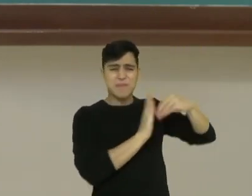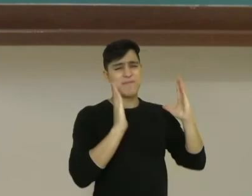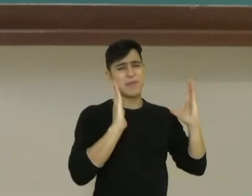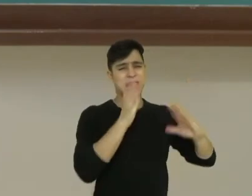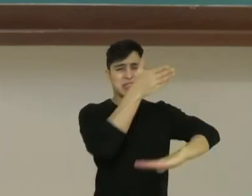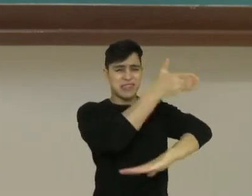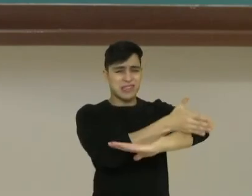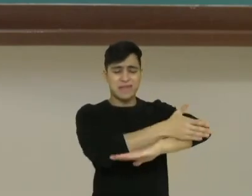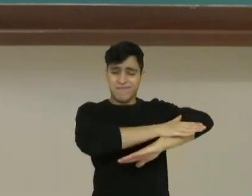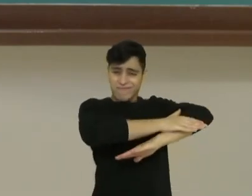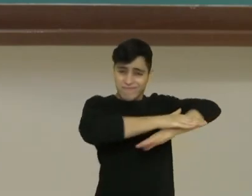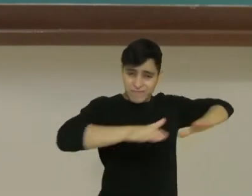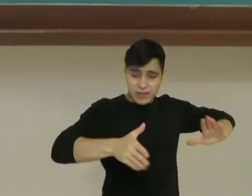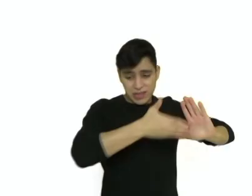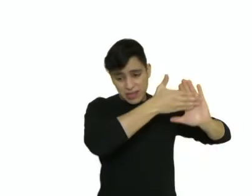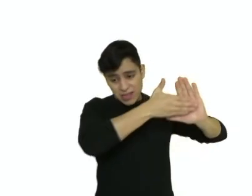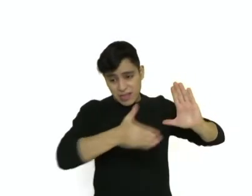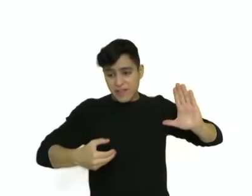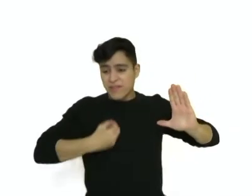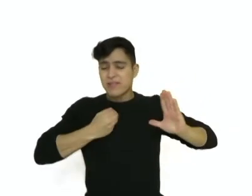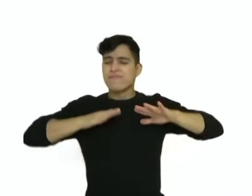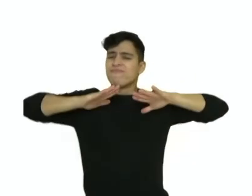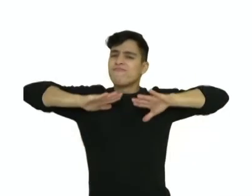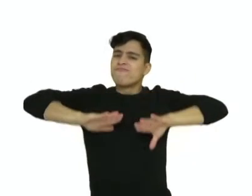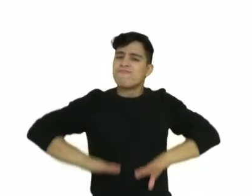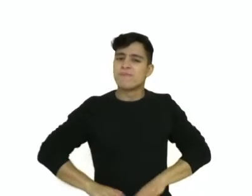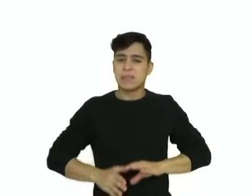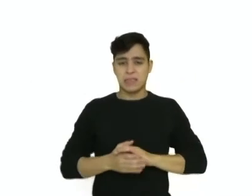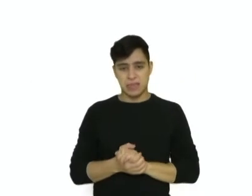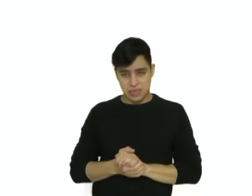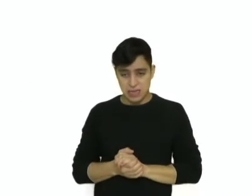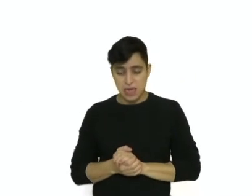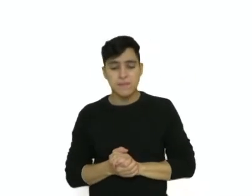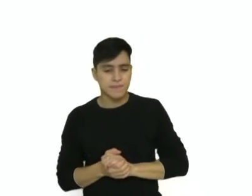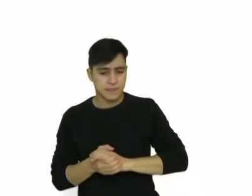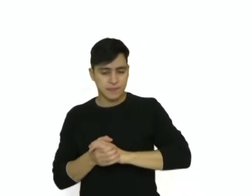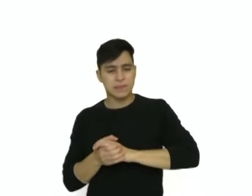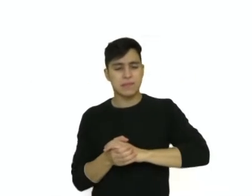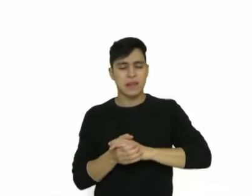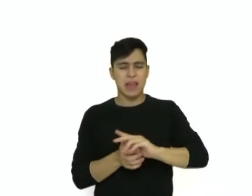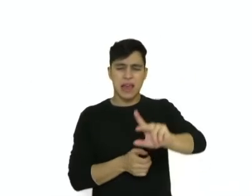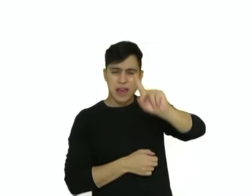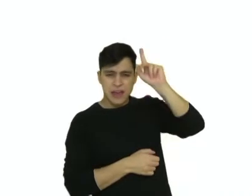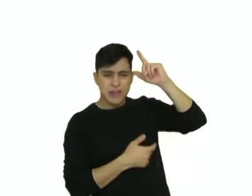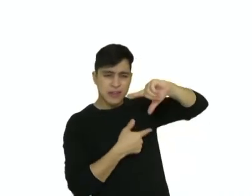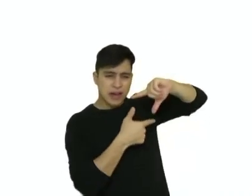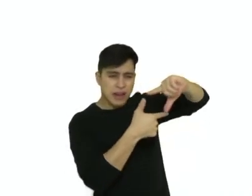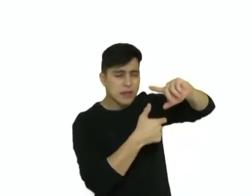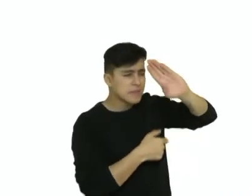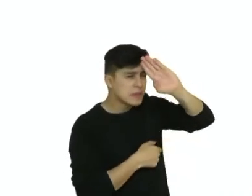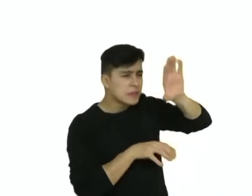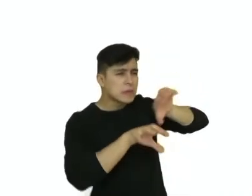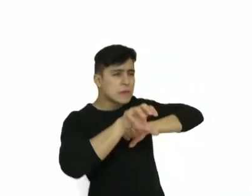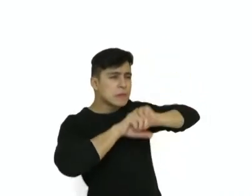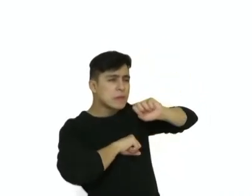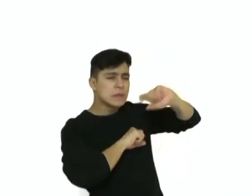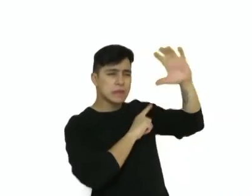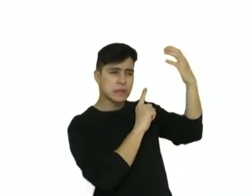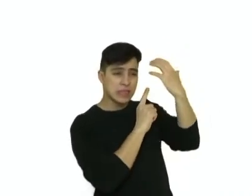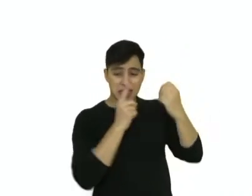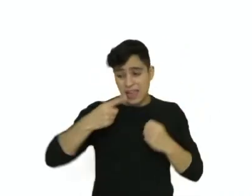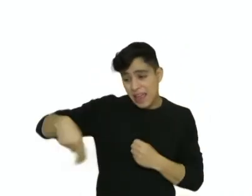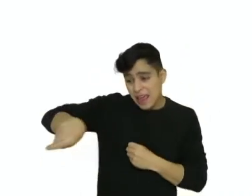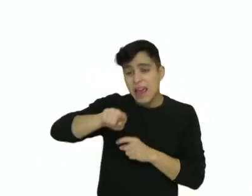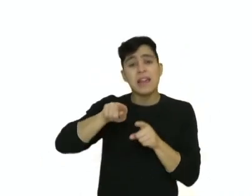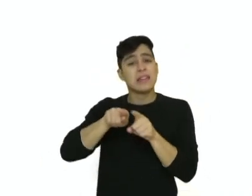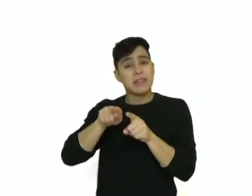tá? Então aqui, mesmo tomando a Antiguidade Clássica como principal fonte de inspiração, os renascentistas sofreram influência